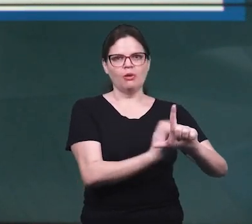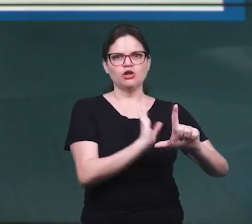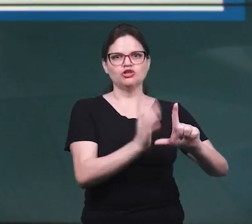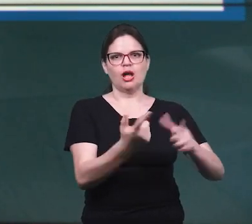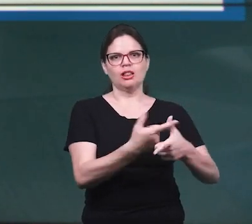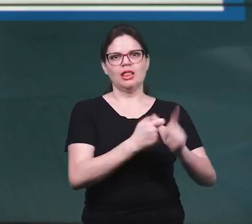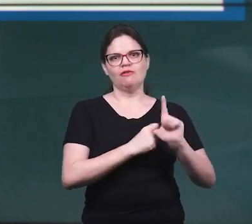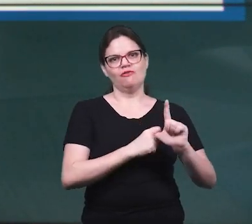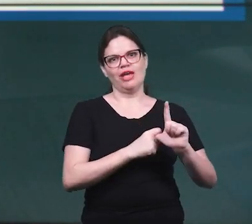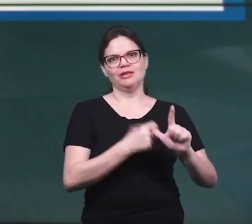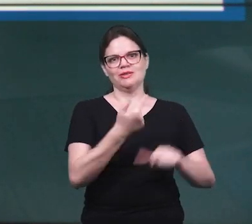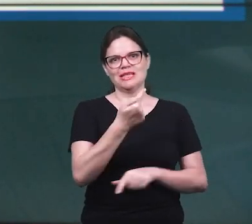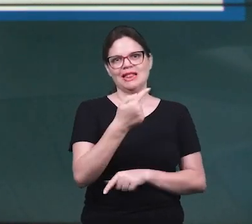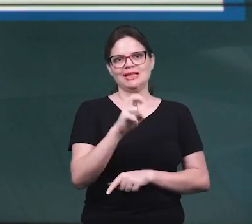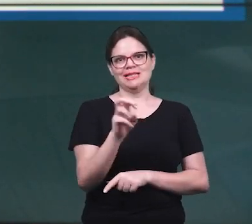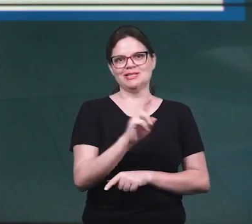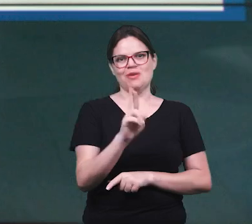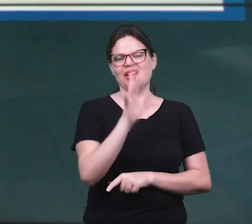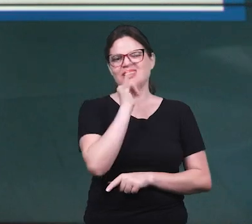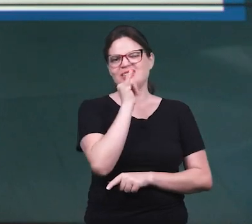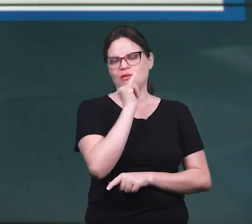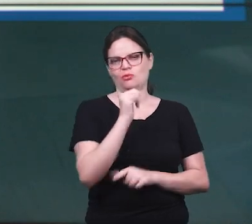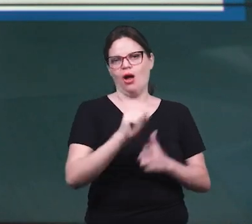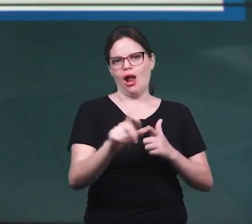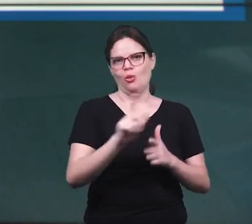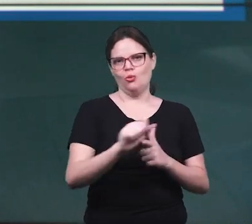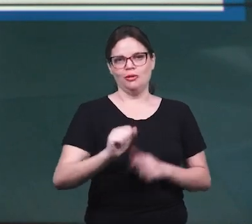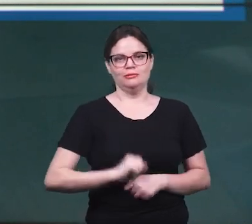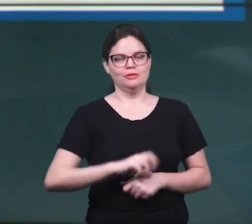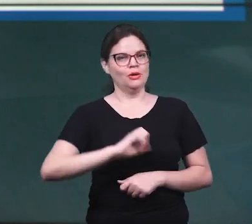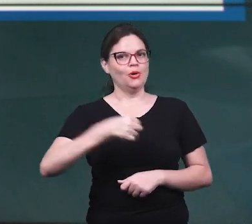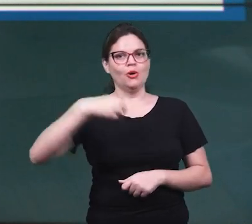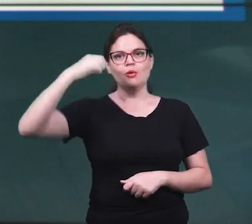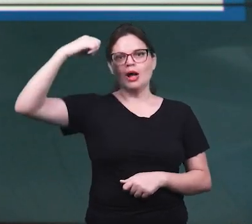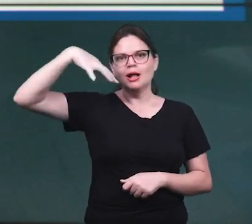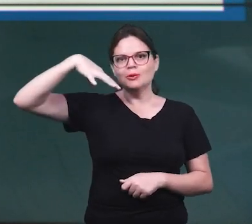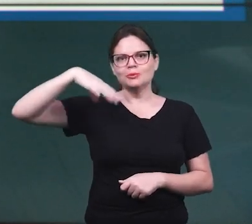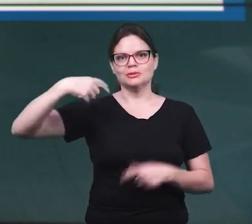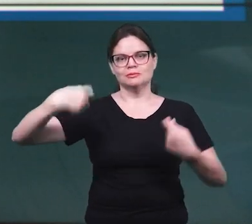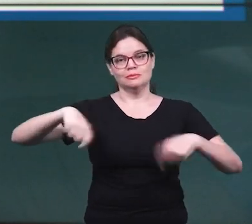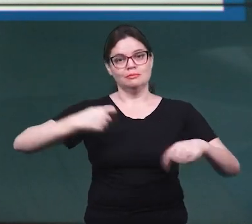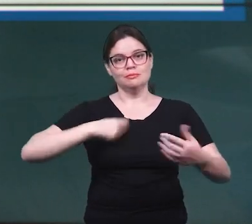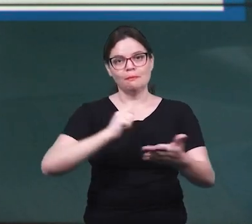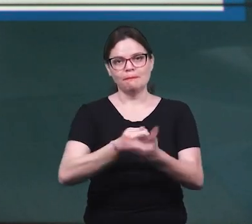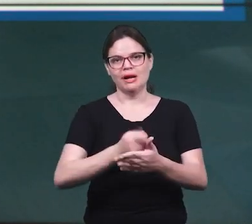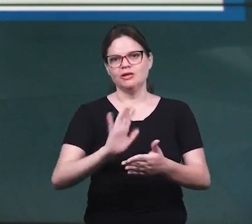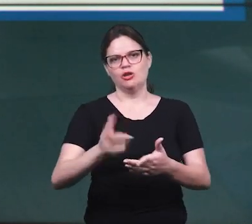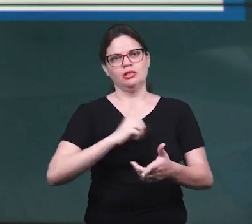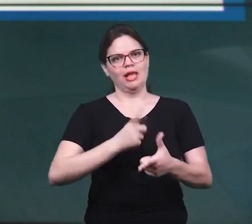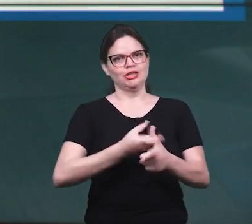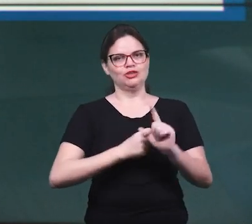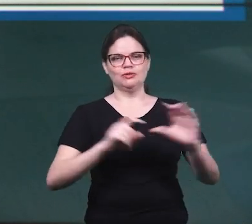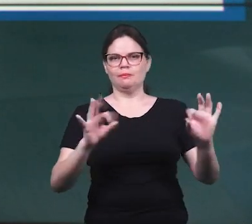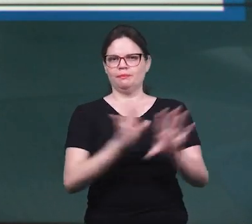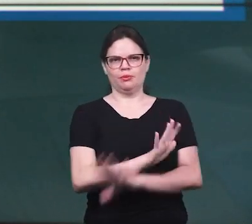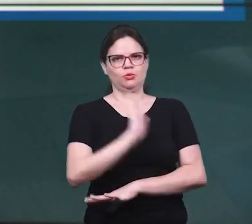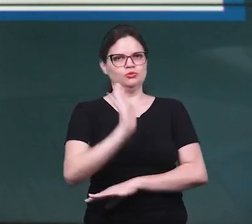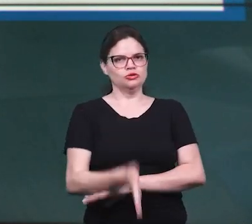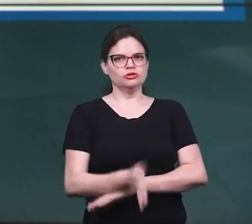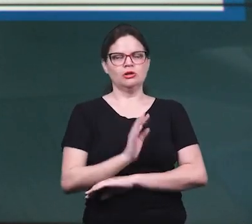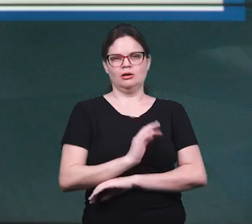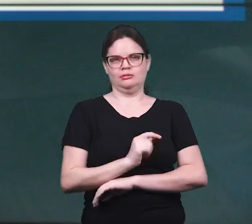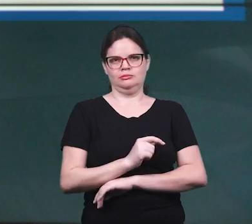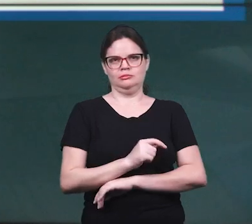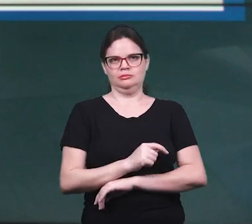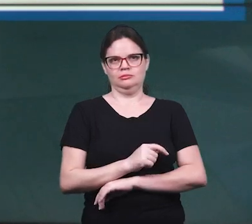que você tem que pagar de qualquer forma. A energia elétrica, você tem que pagar. Então já é uma dívida. Aí ela